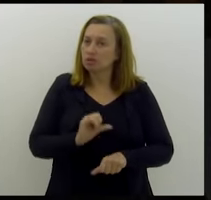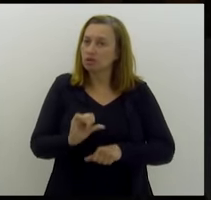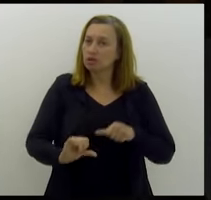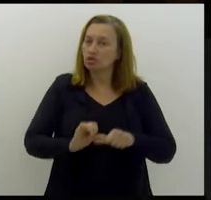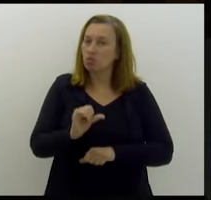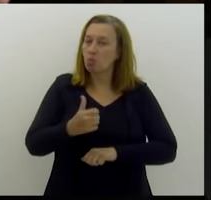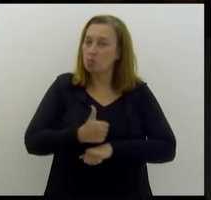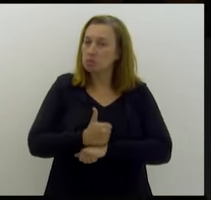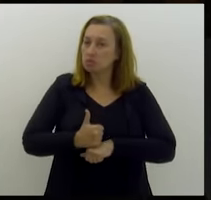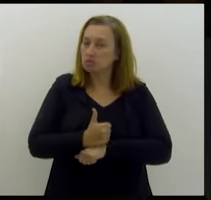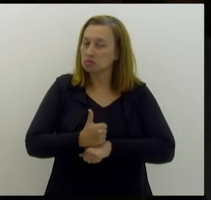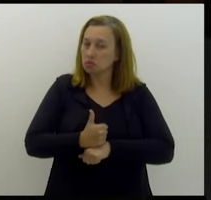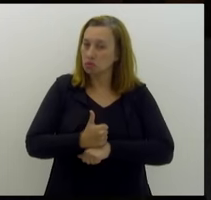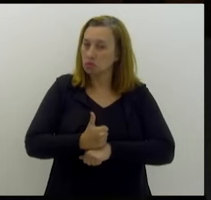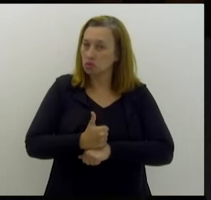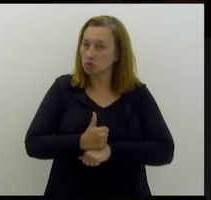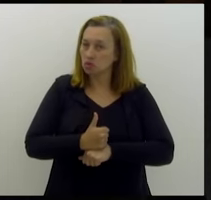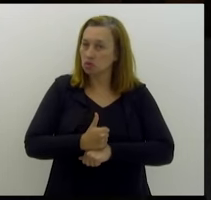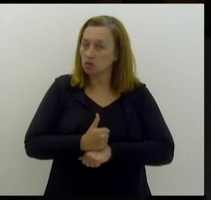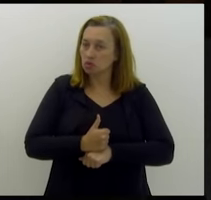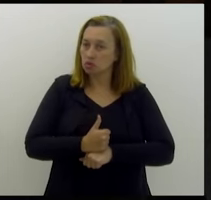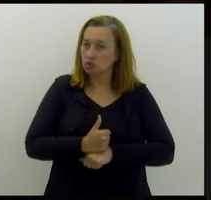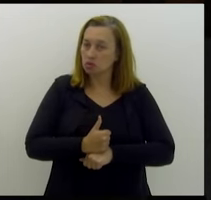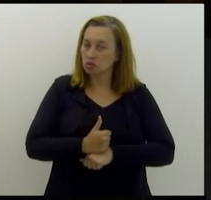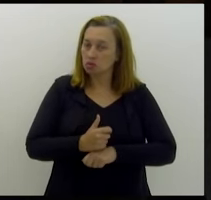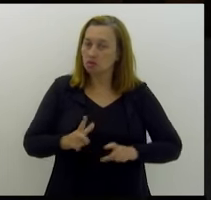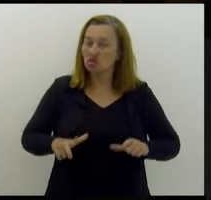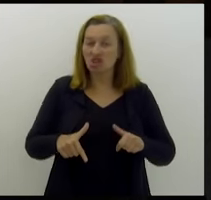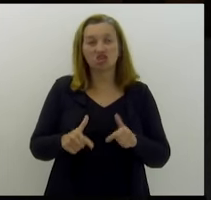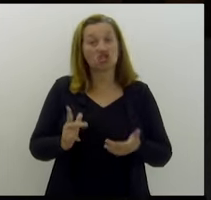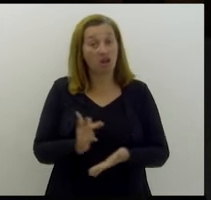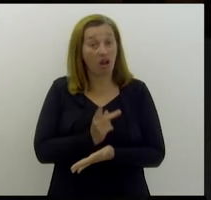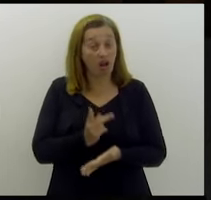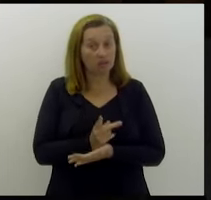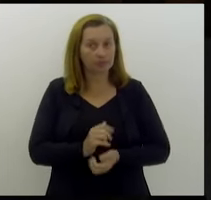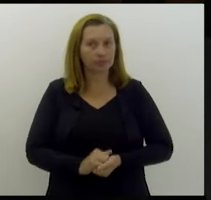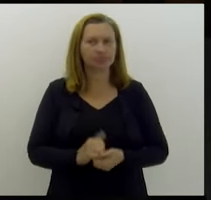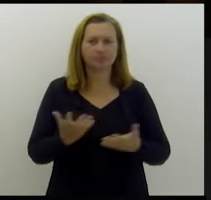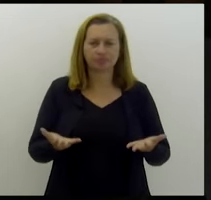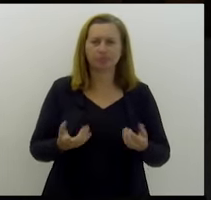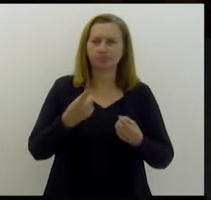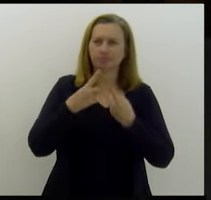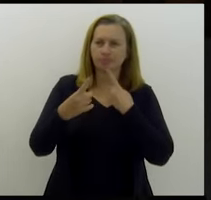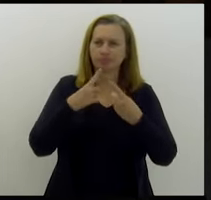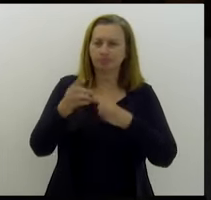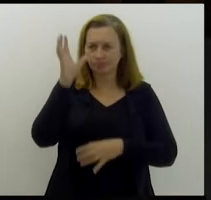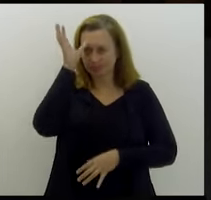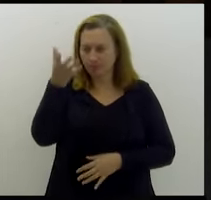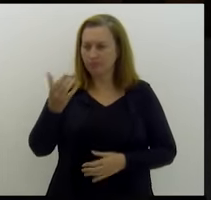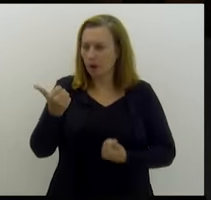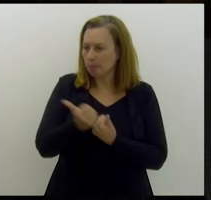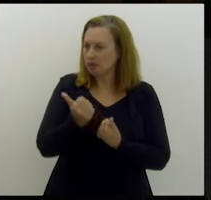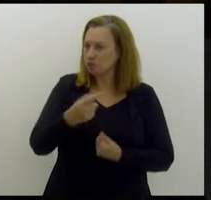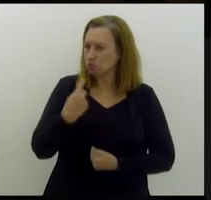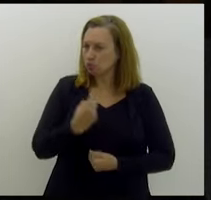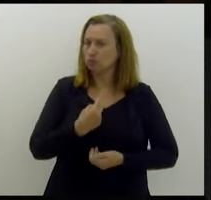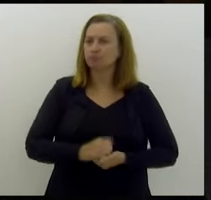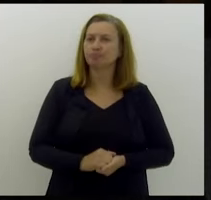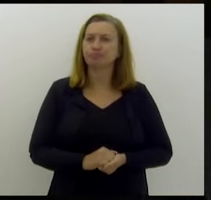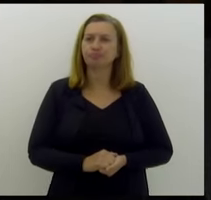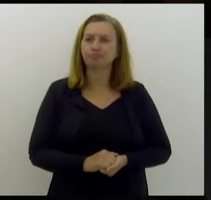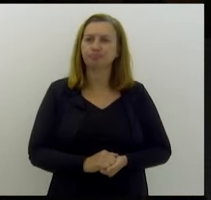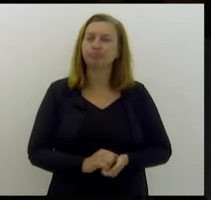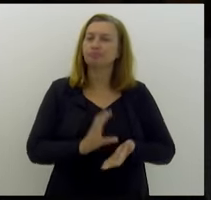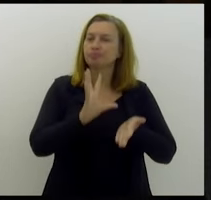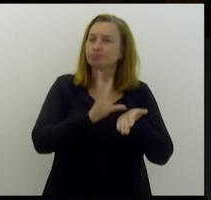profissional em gerir uma governabilidade desse tipo agora se quer discutir soluções tem nosso acordo vamos por exemplo